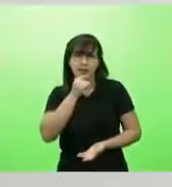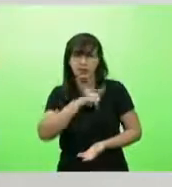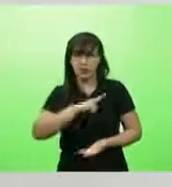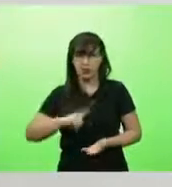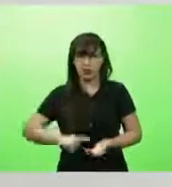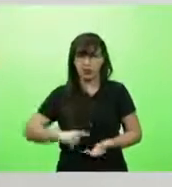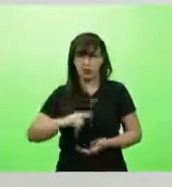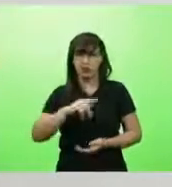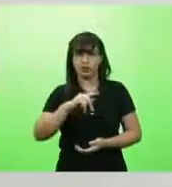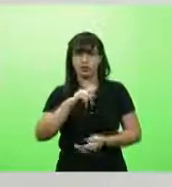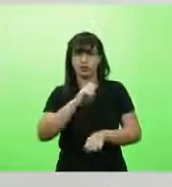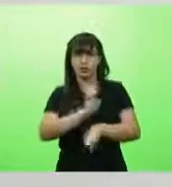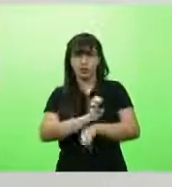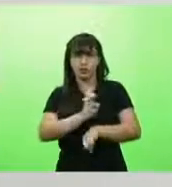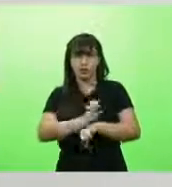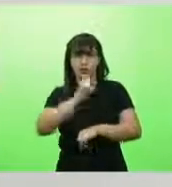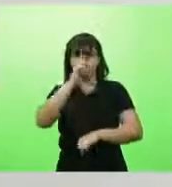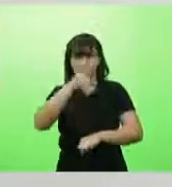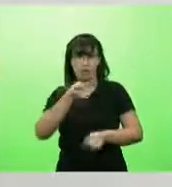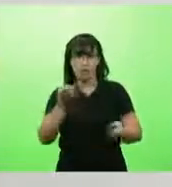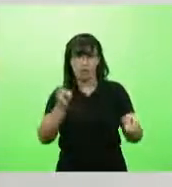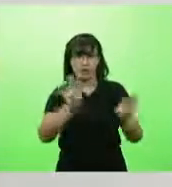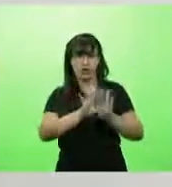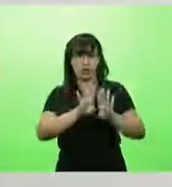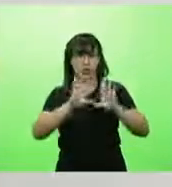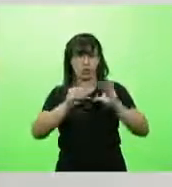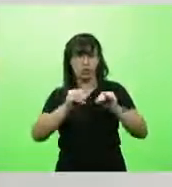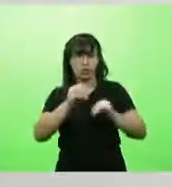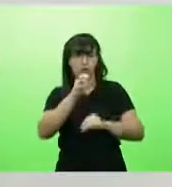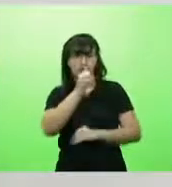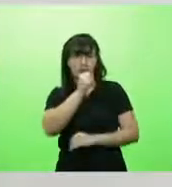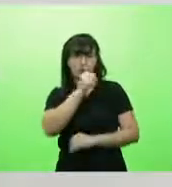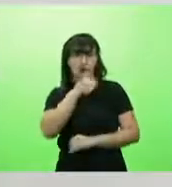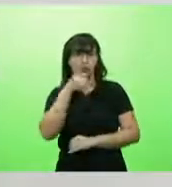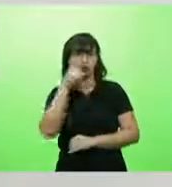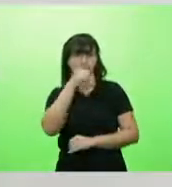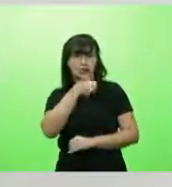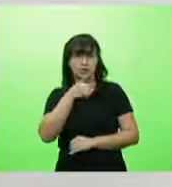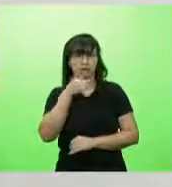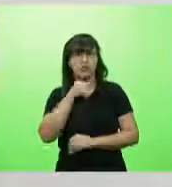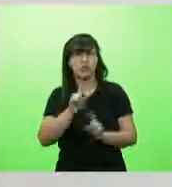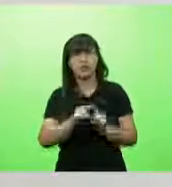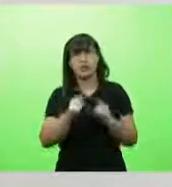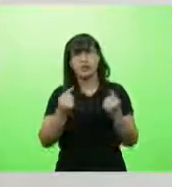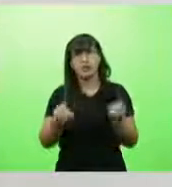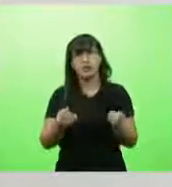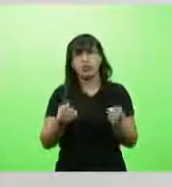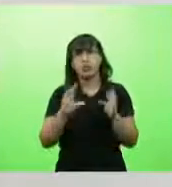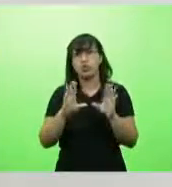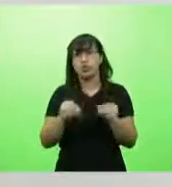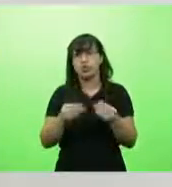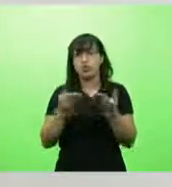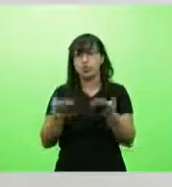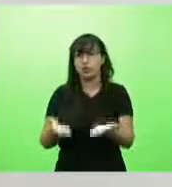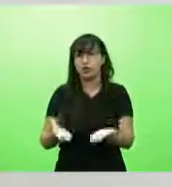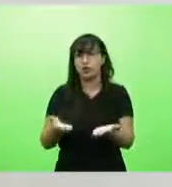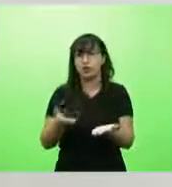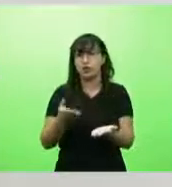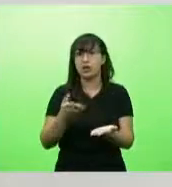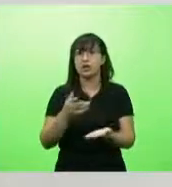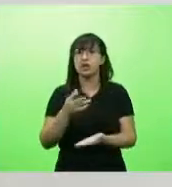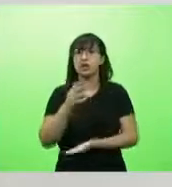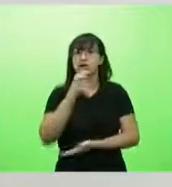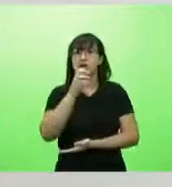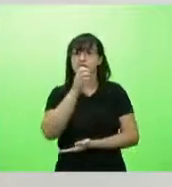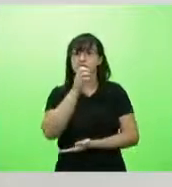Estado decretou o fechamento de tudo no sábado e domingo do comércio, então, todos os funcionários do governo do Estado, inclusive